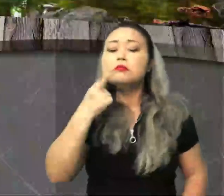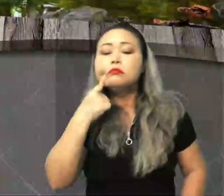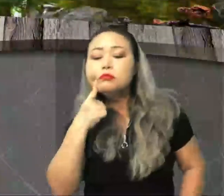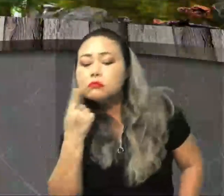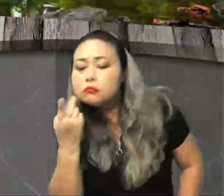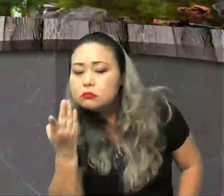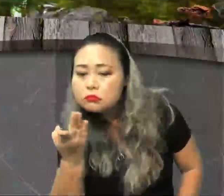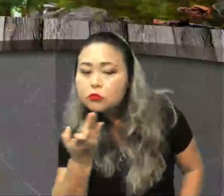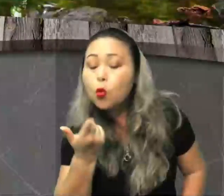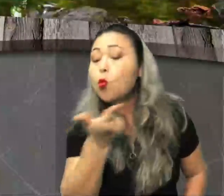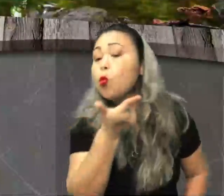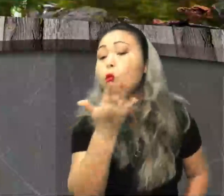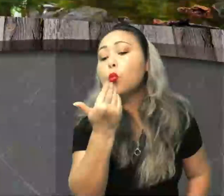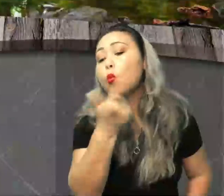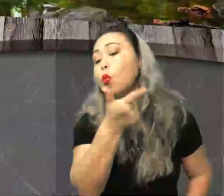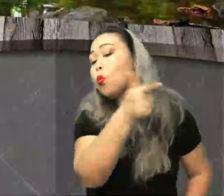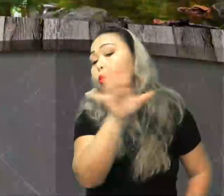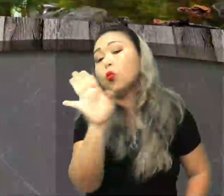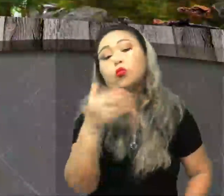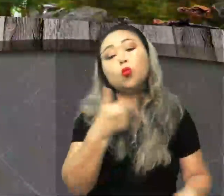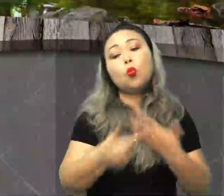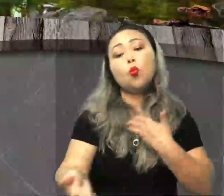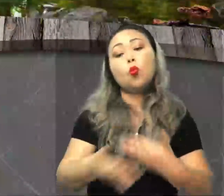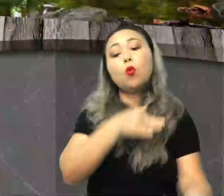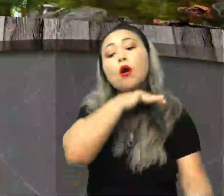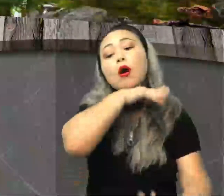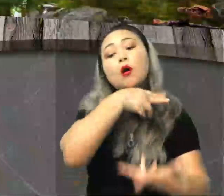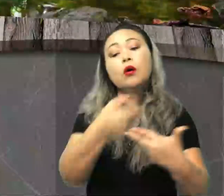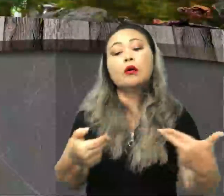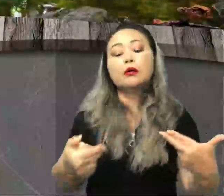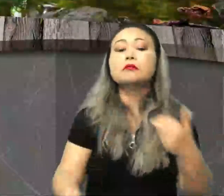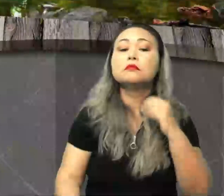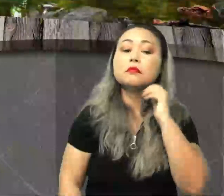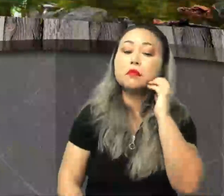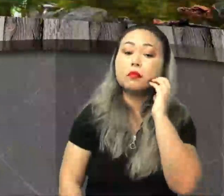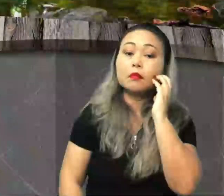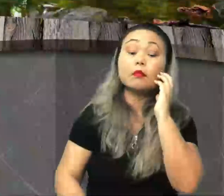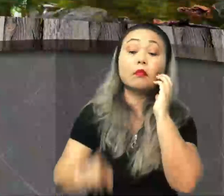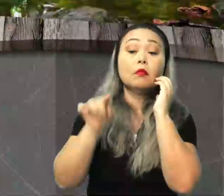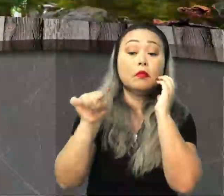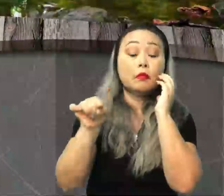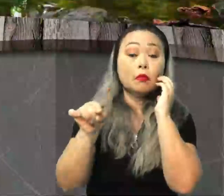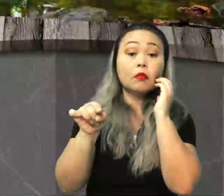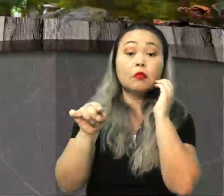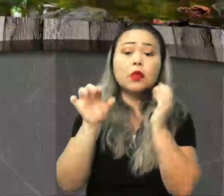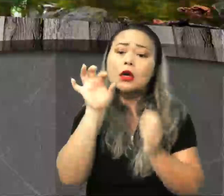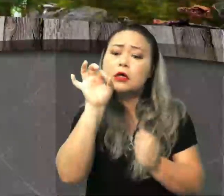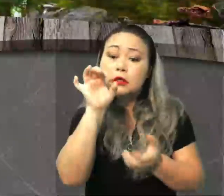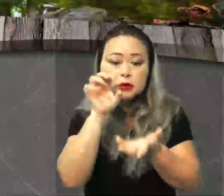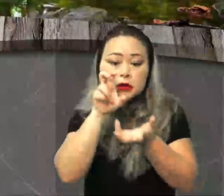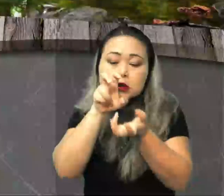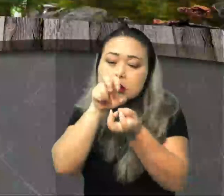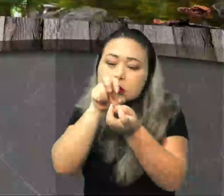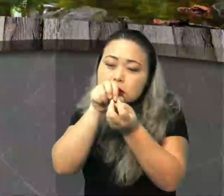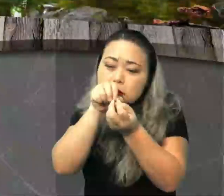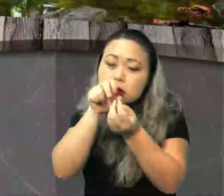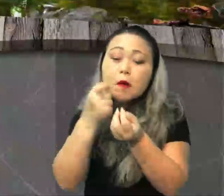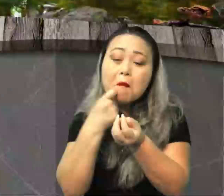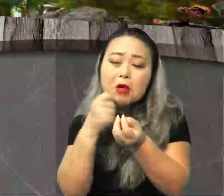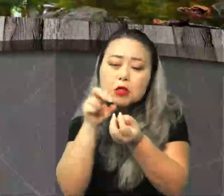alimentar, tá? Como outro qualquer animal. E elas se alimentam, as suas mandíbulas são realmente